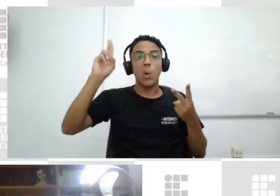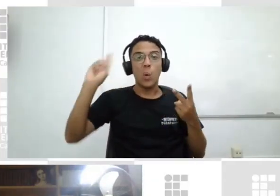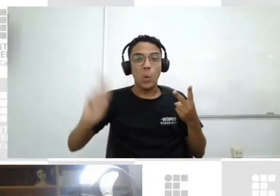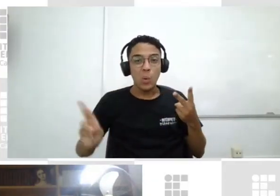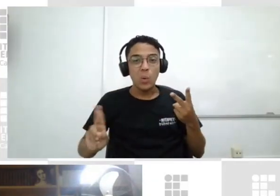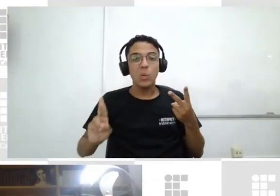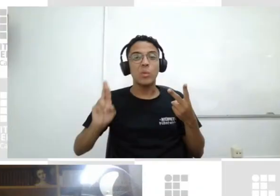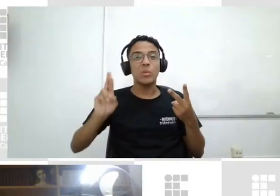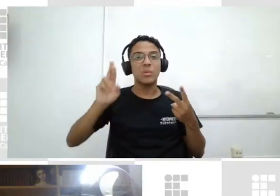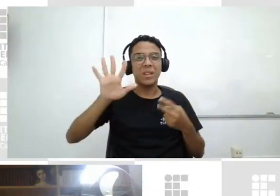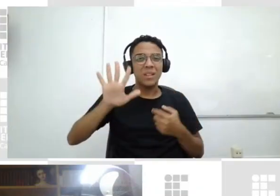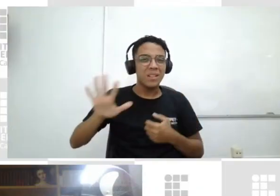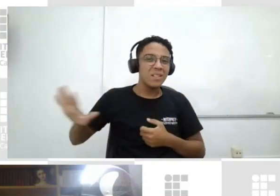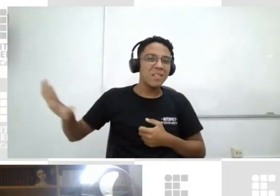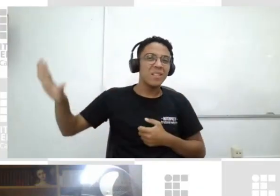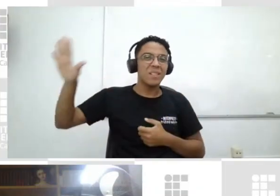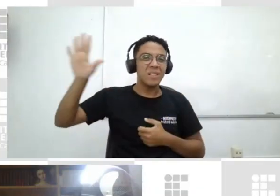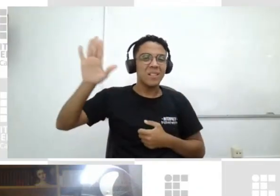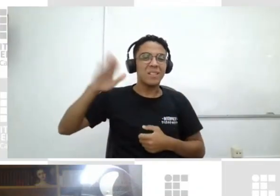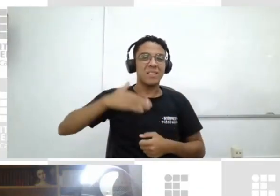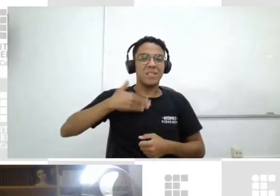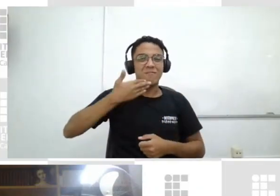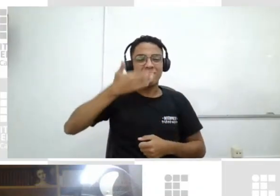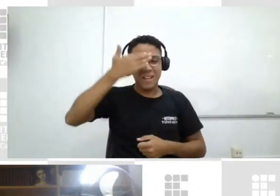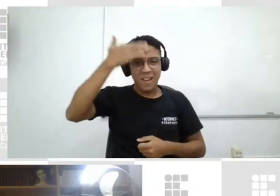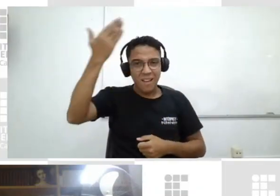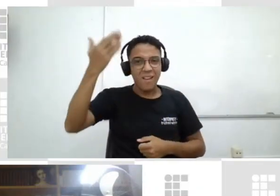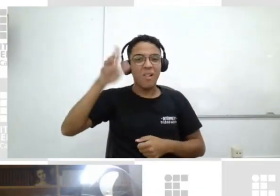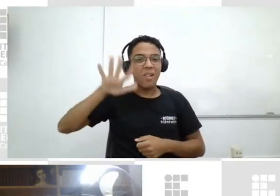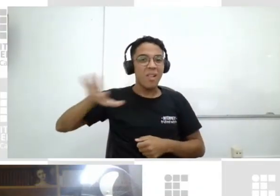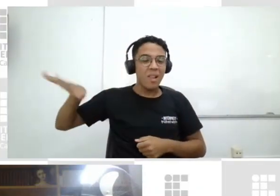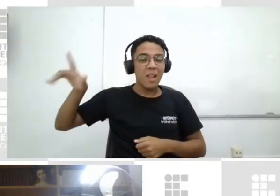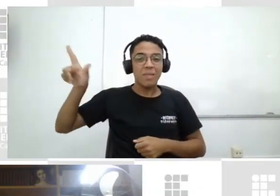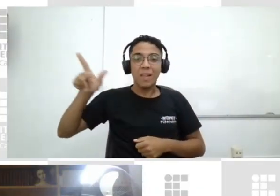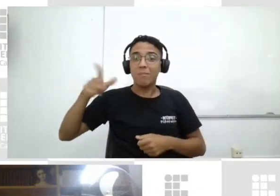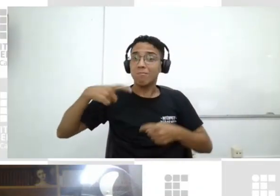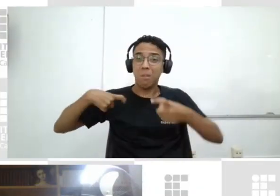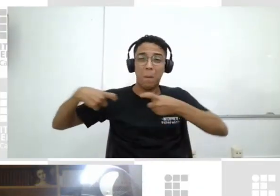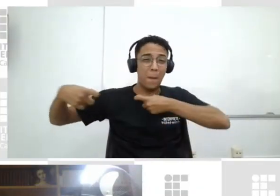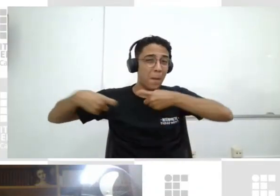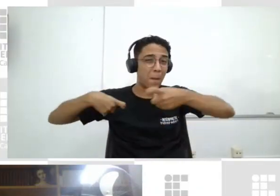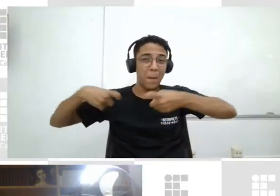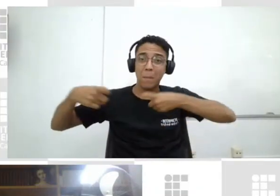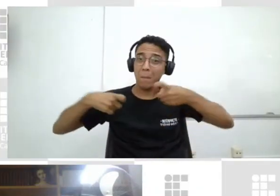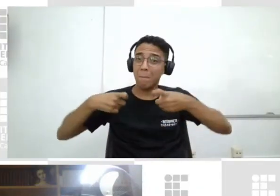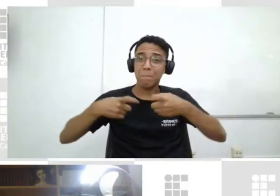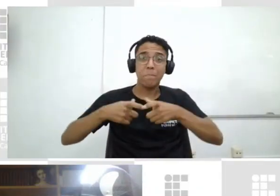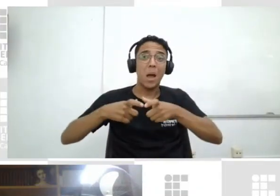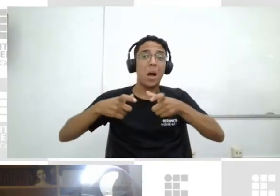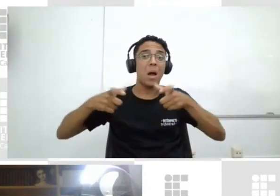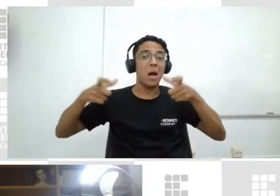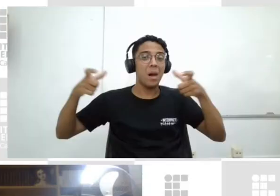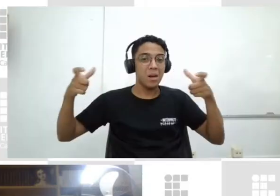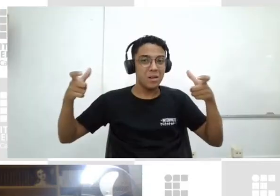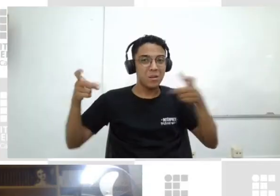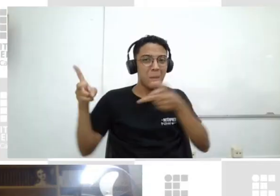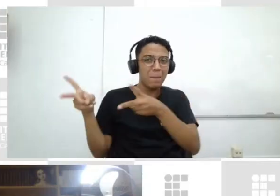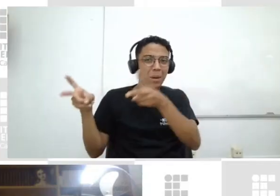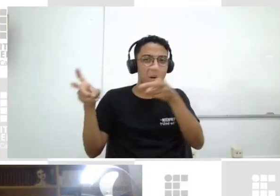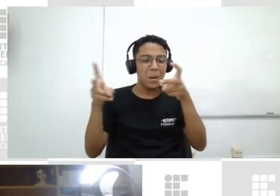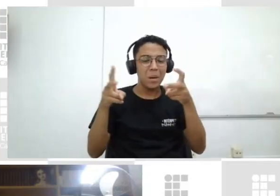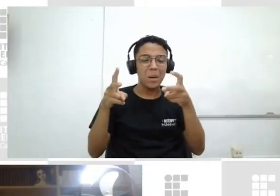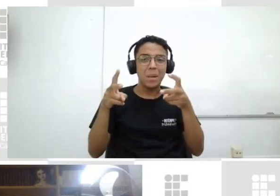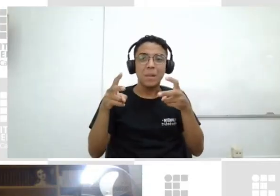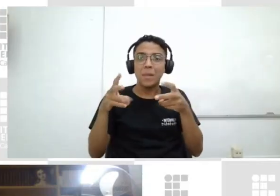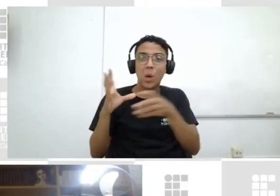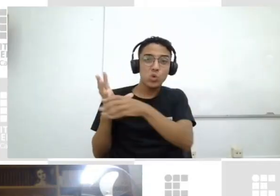no Oriente Médio, em Israel, que são as mais noticiadas, mas, na verdade, vocês têm uma situações de guerra que são mais de 50 guerras que estão